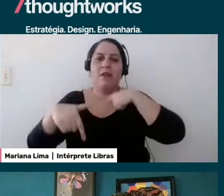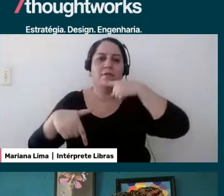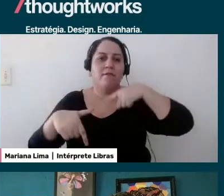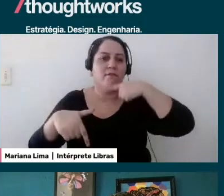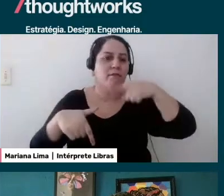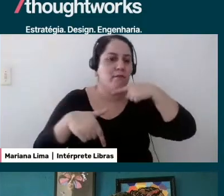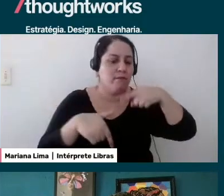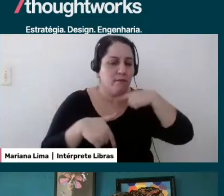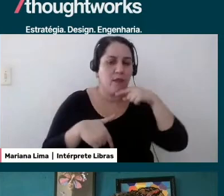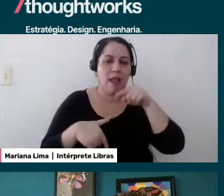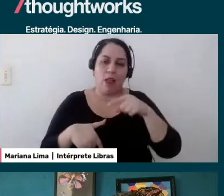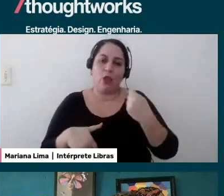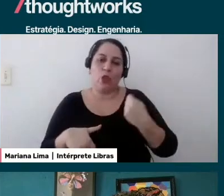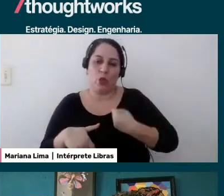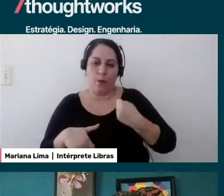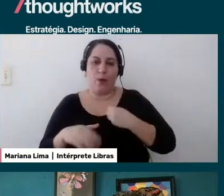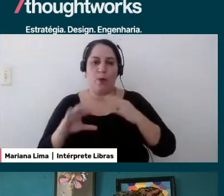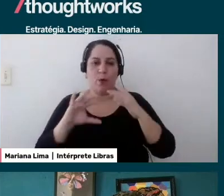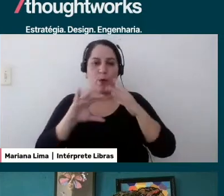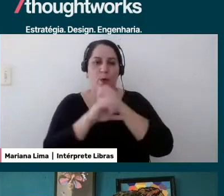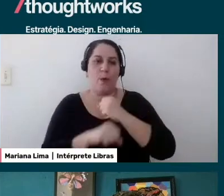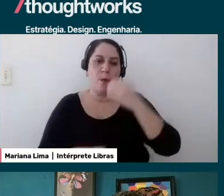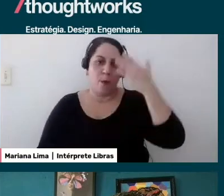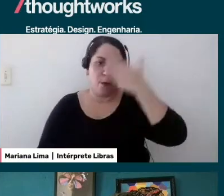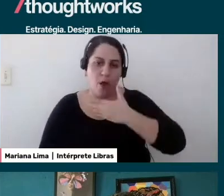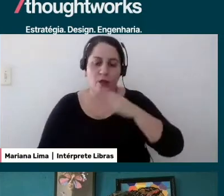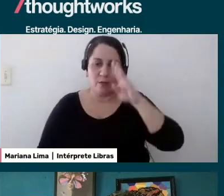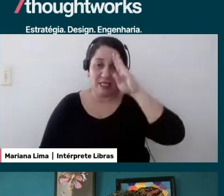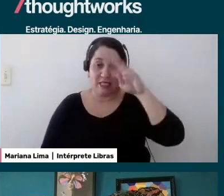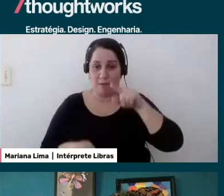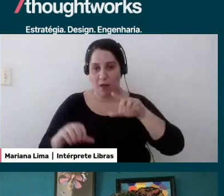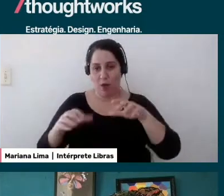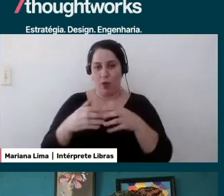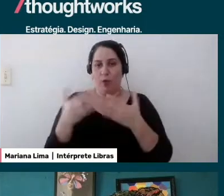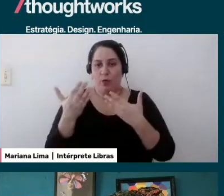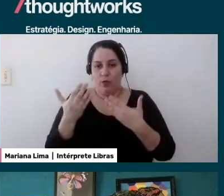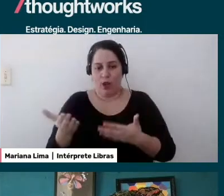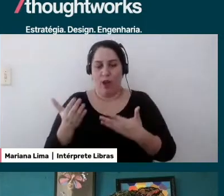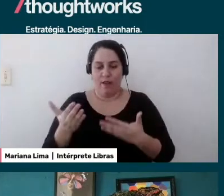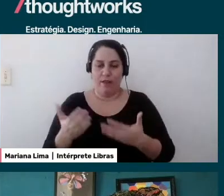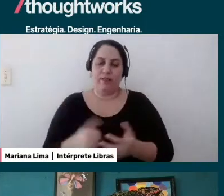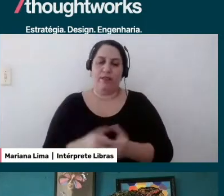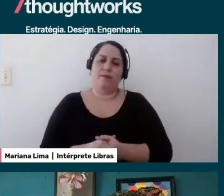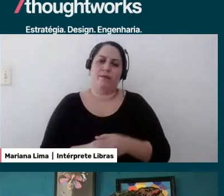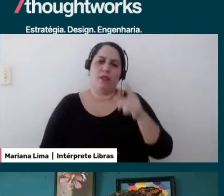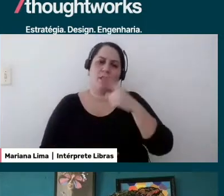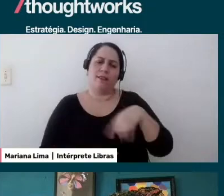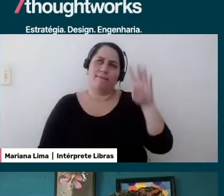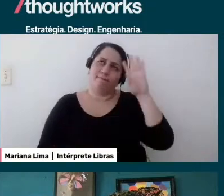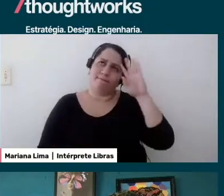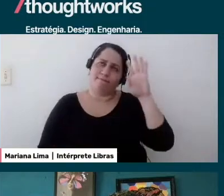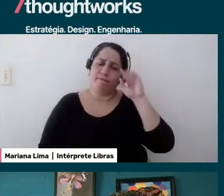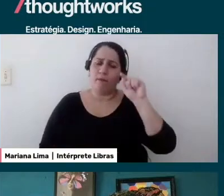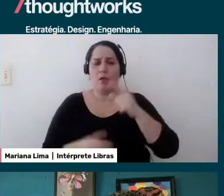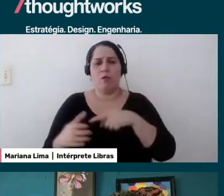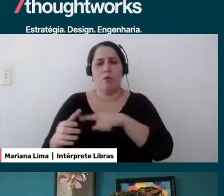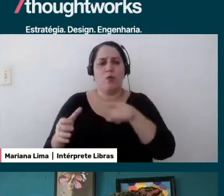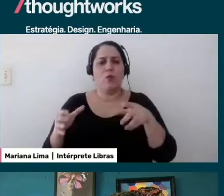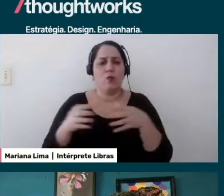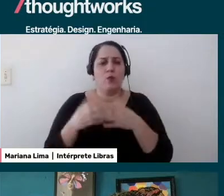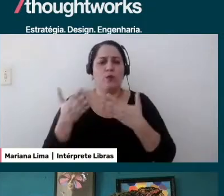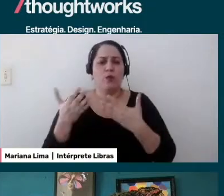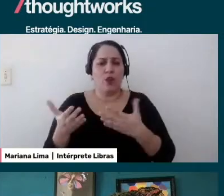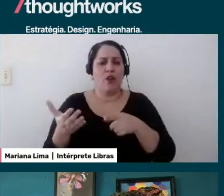que esse dado é ainda mais grave quando a gente olha para jovens. E a gente falou, vamos pegar essa juventude quando eles ainda estão até no